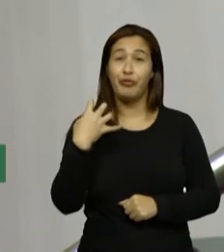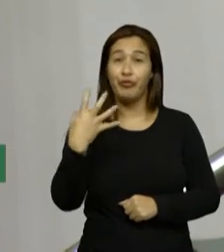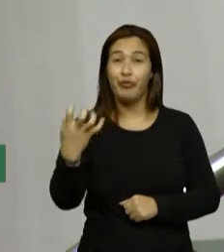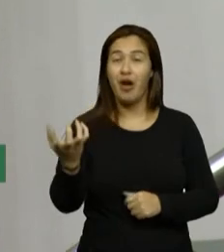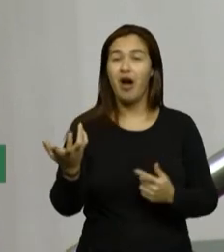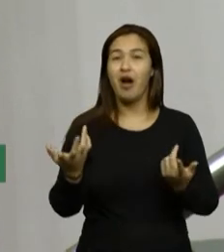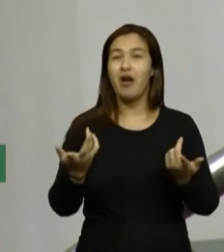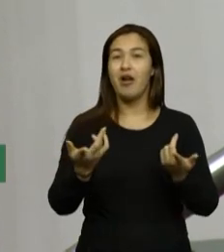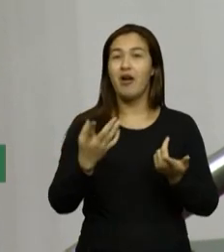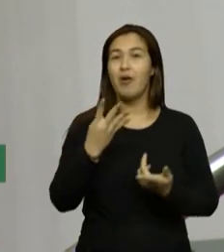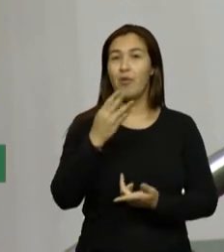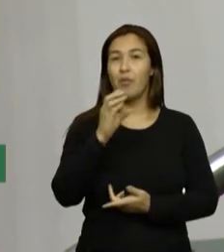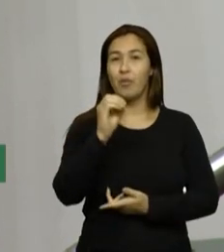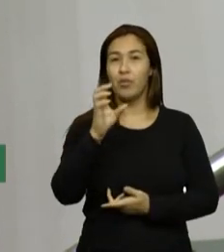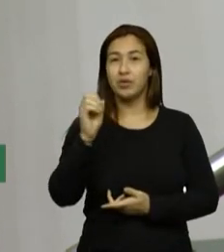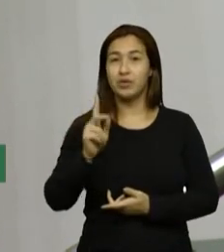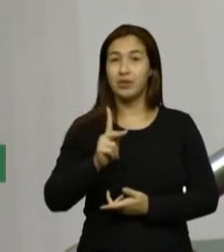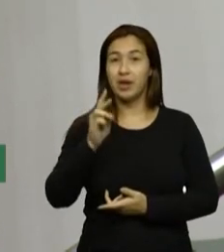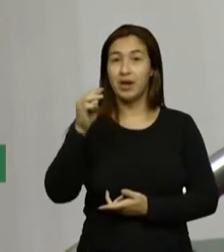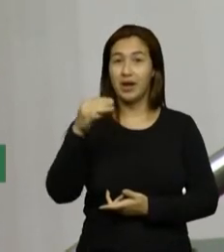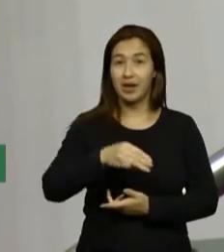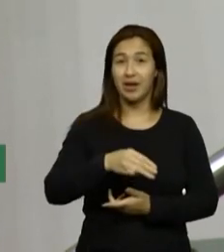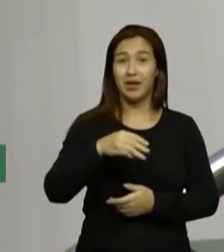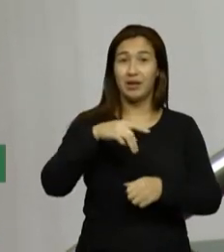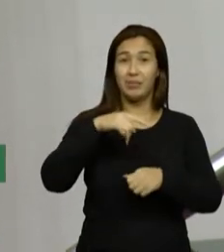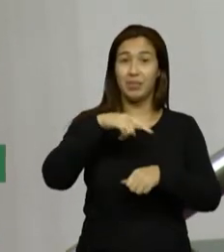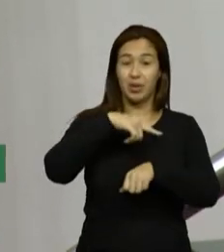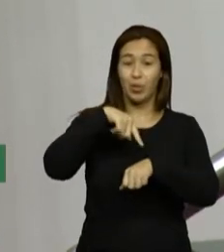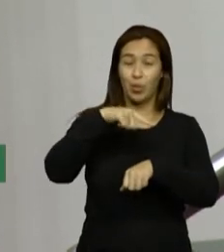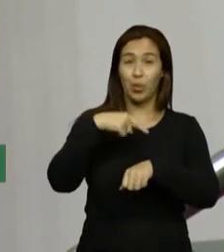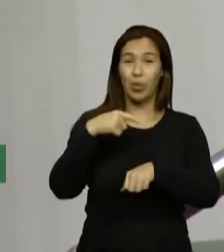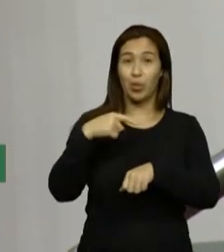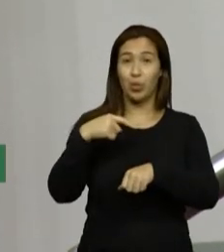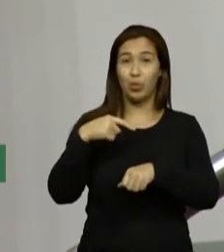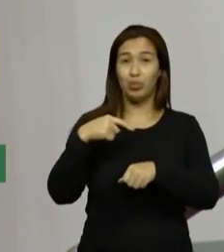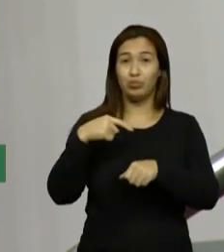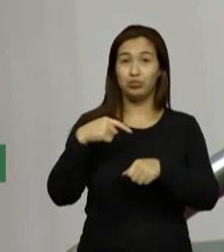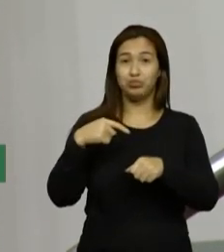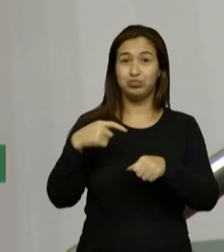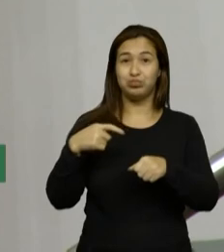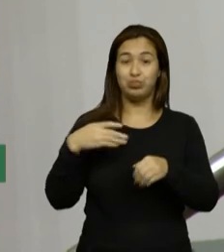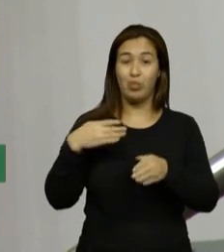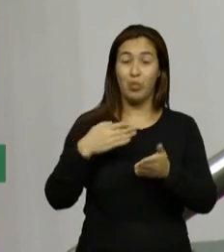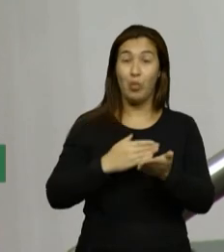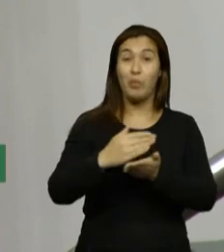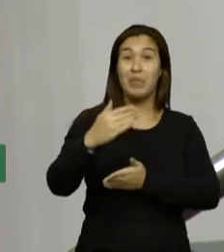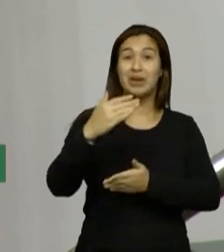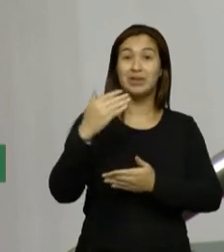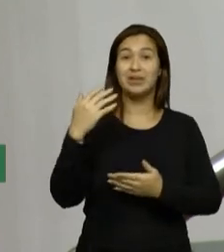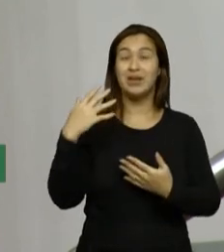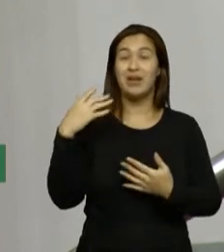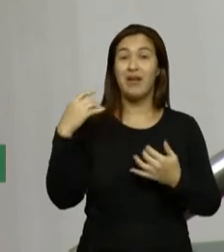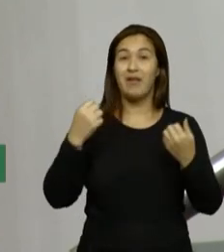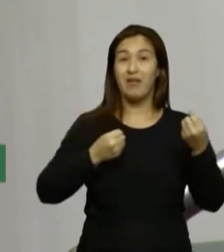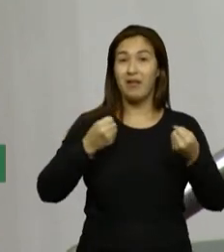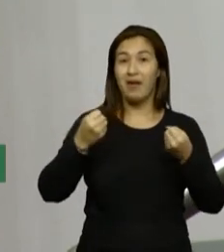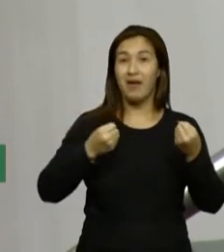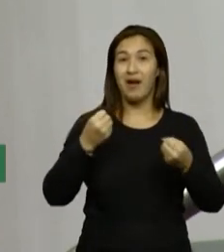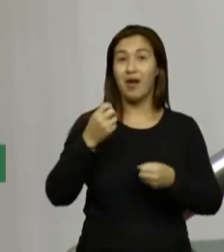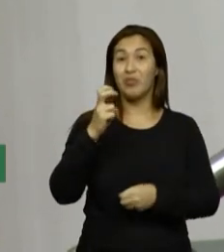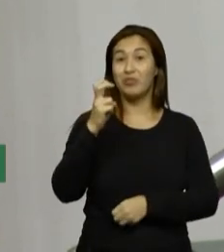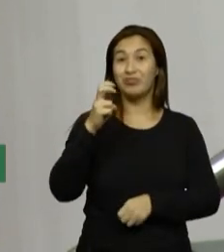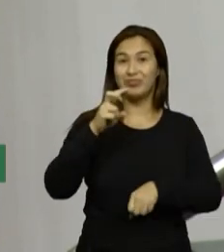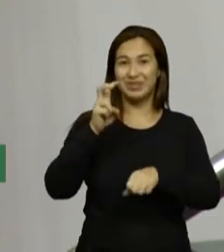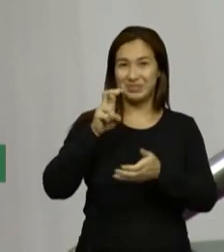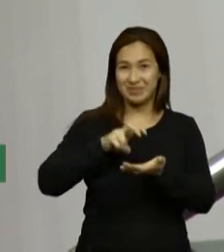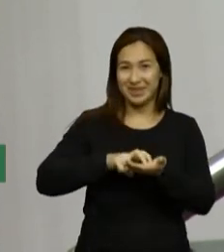quilômetros, saímos 5 horas da manhã para chegar nesse momento aqui, fazer esse convite a essa casa,